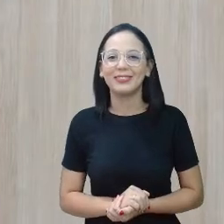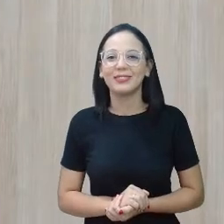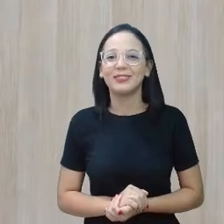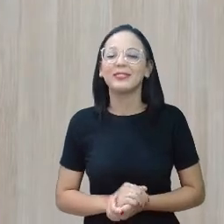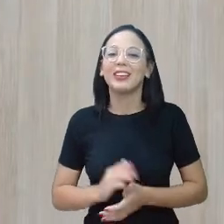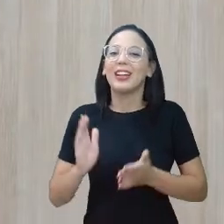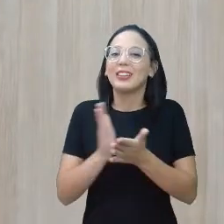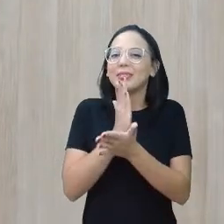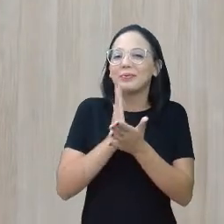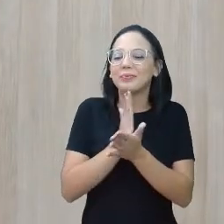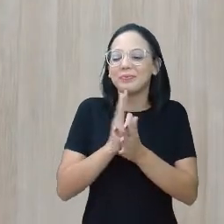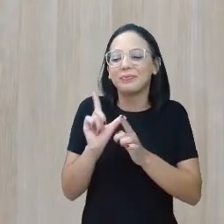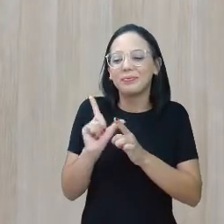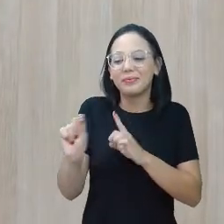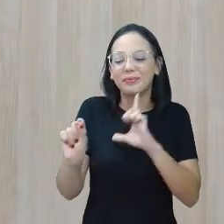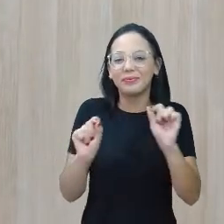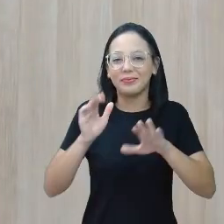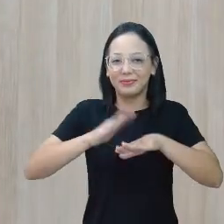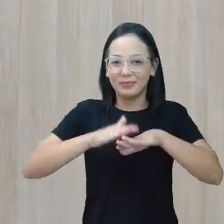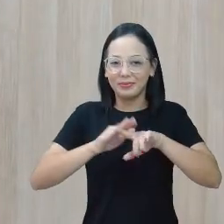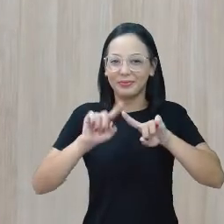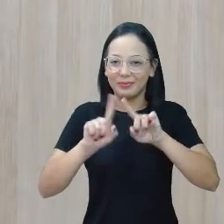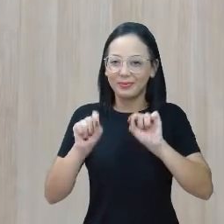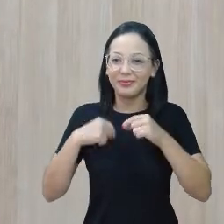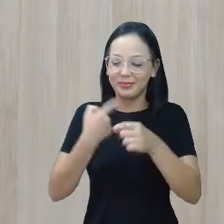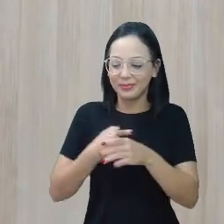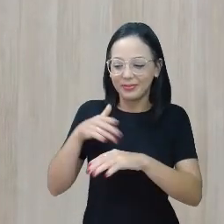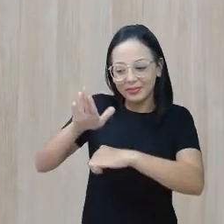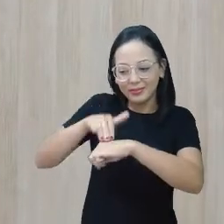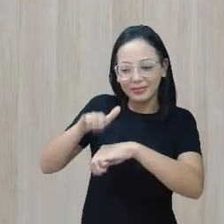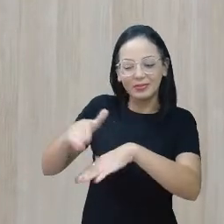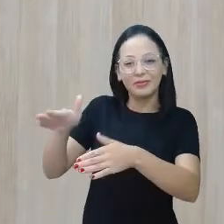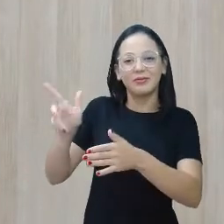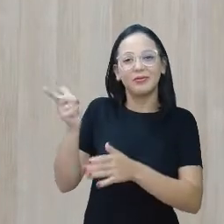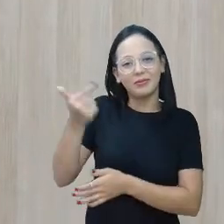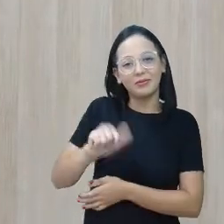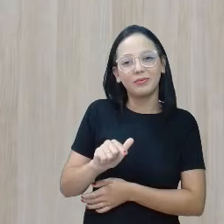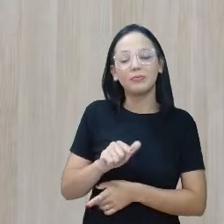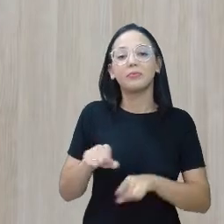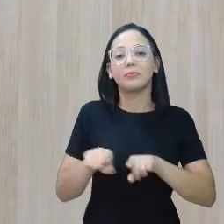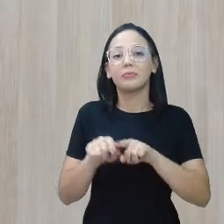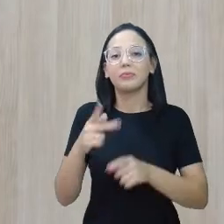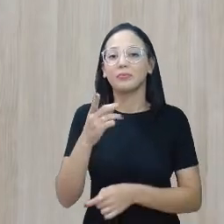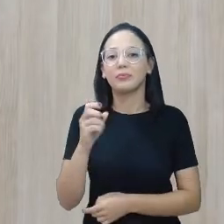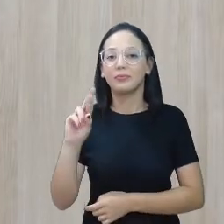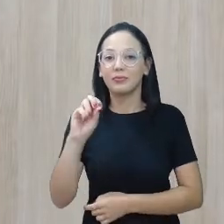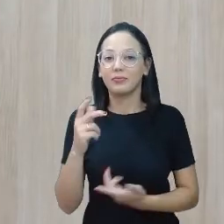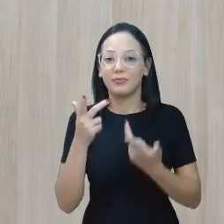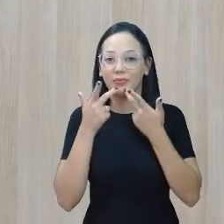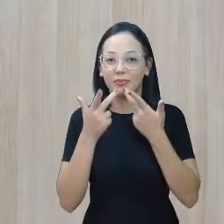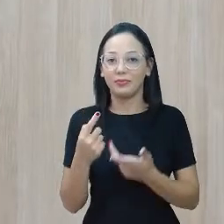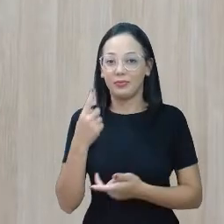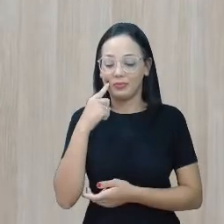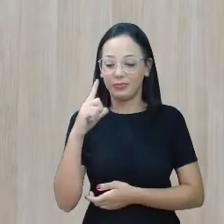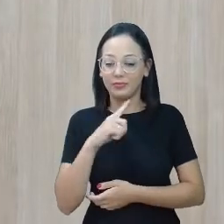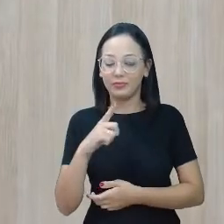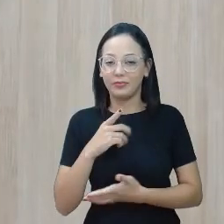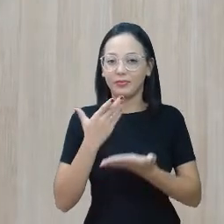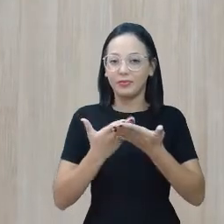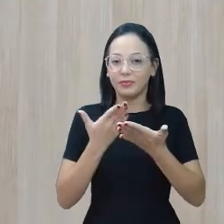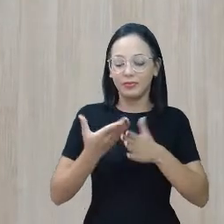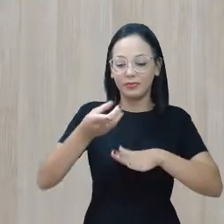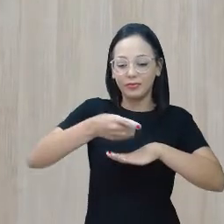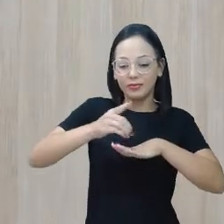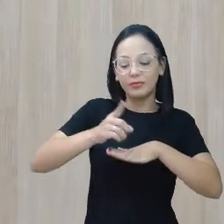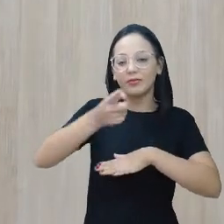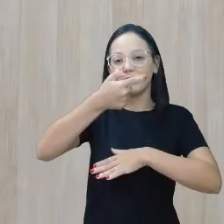Tem hora que ela foge um pouquinho aqui de matemática, mas a gente puxa ela para cá, tá certo? Como o Pedro falou, a gente tem aí o formato da aula digital, né?